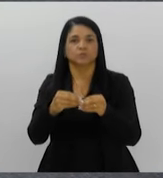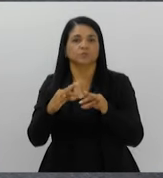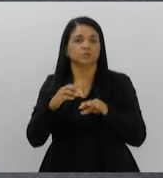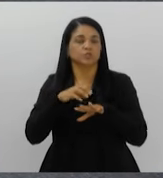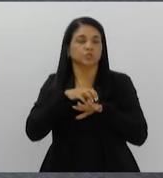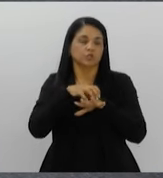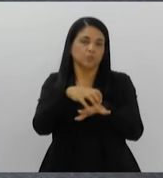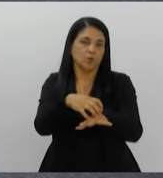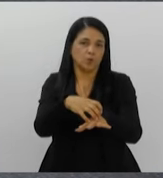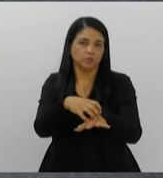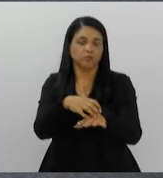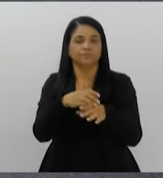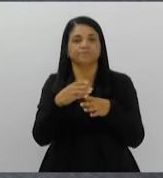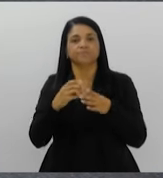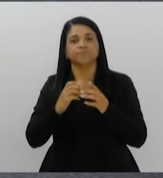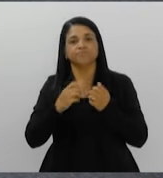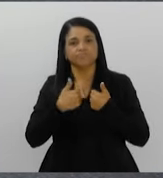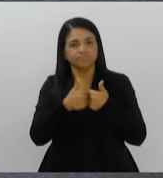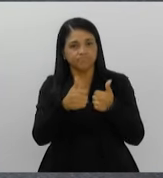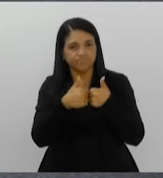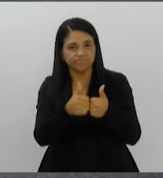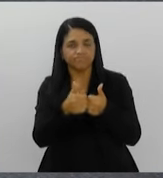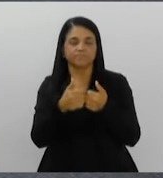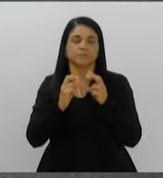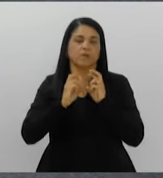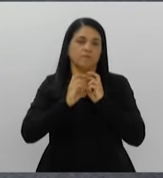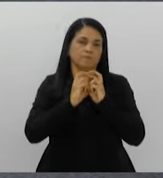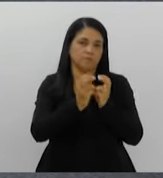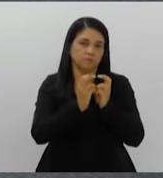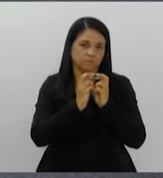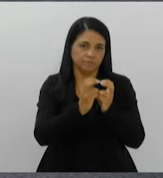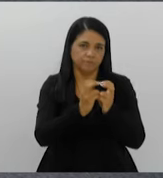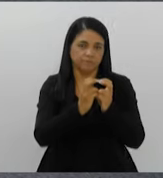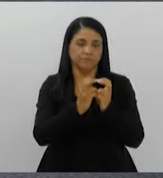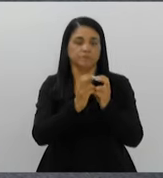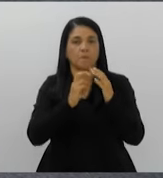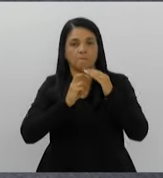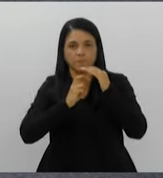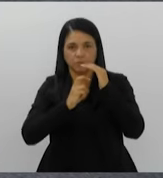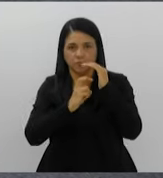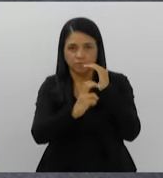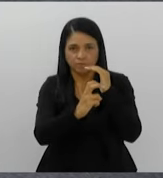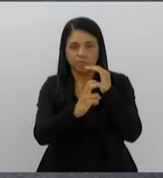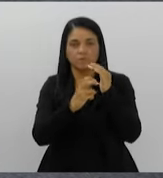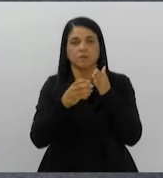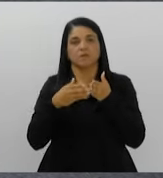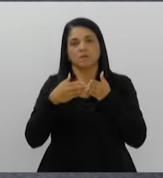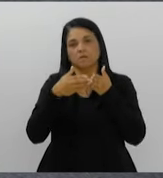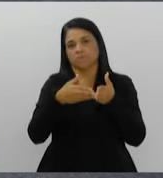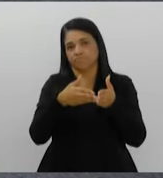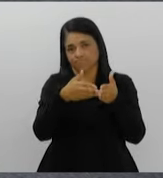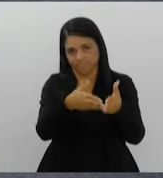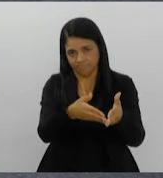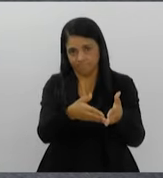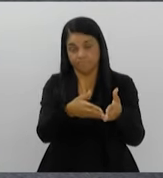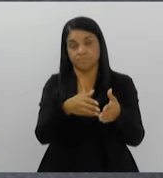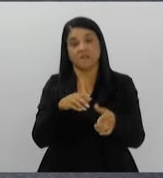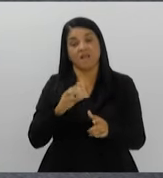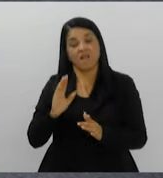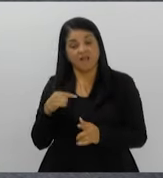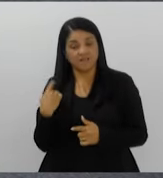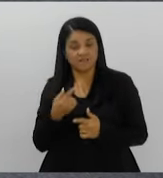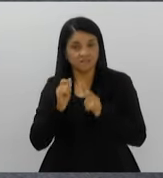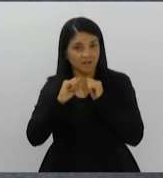transporte, rodoviário, ferroviário, metroviário e aquaviário. Essa casa já